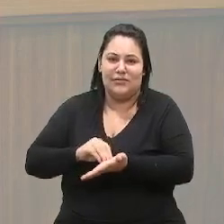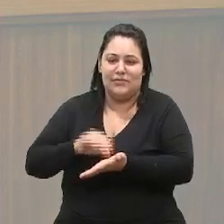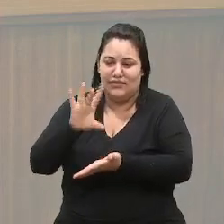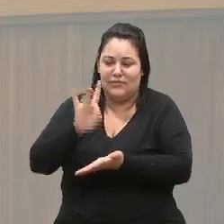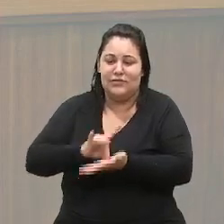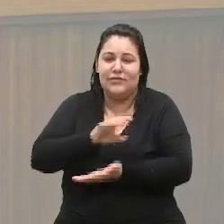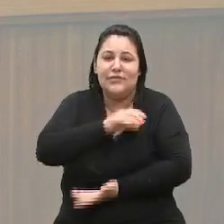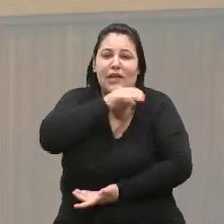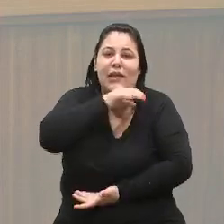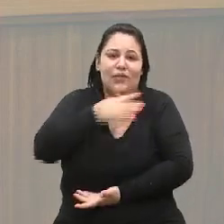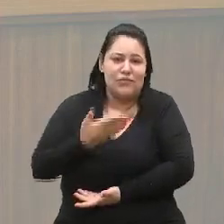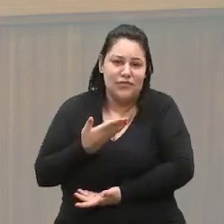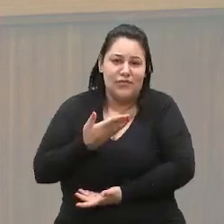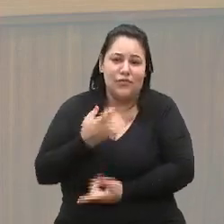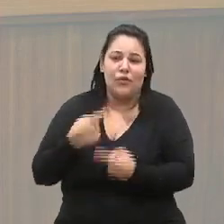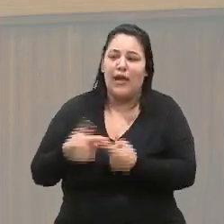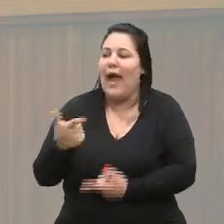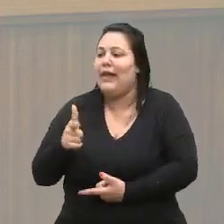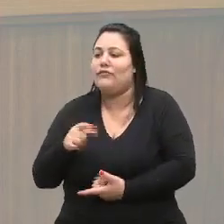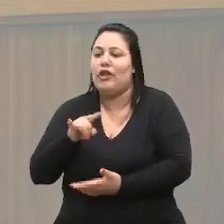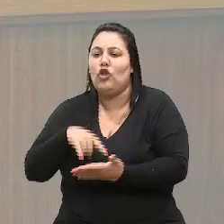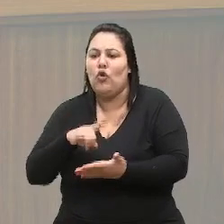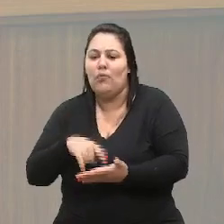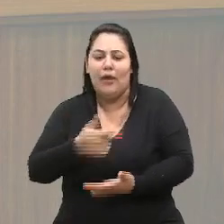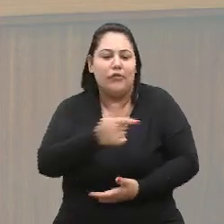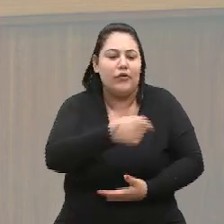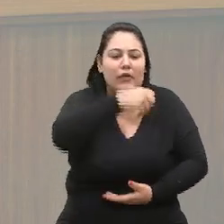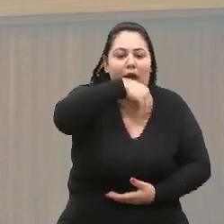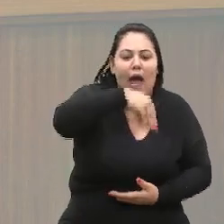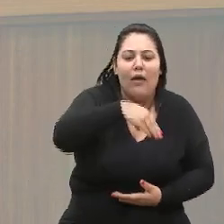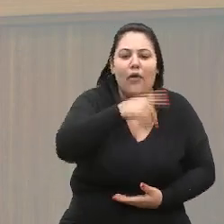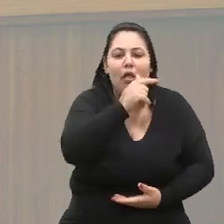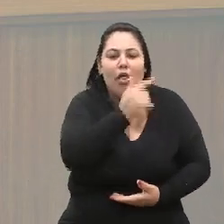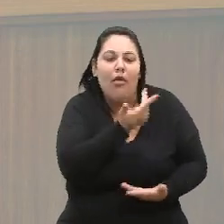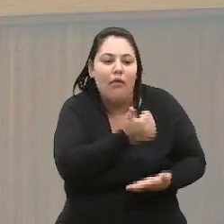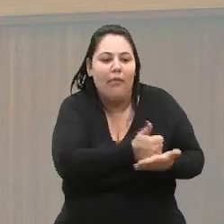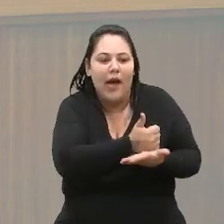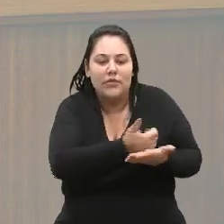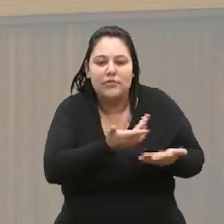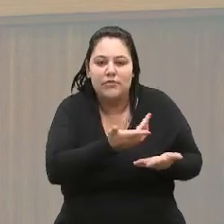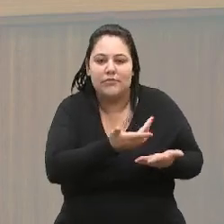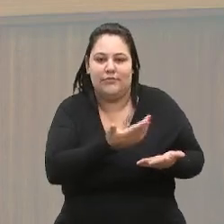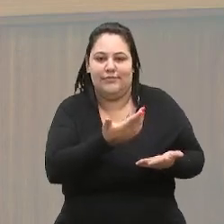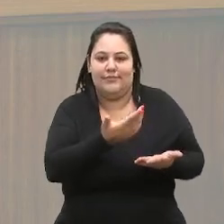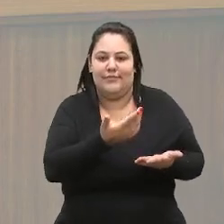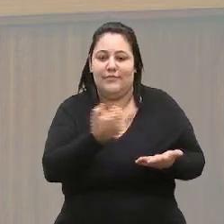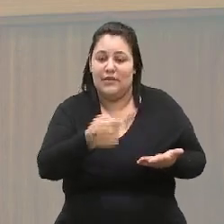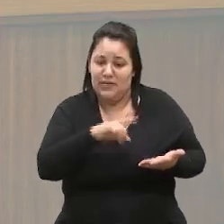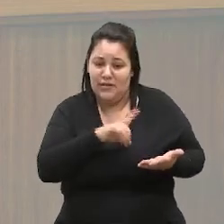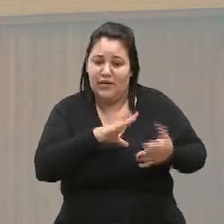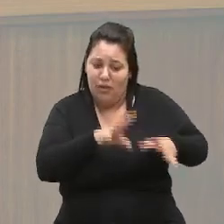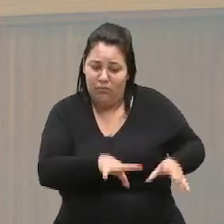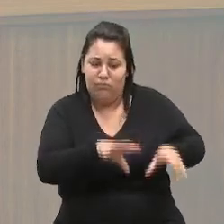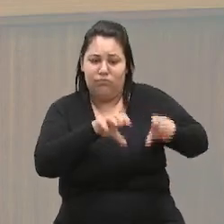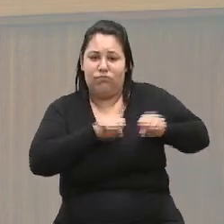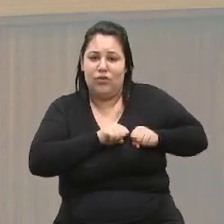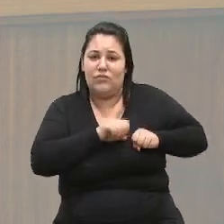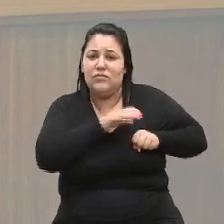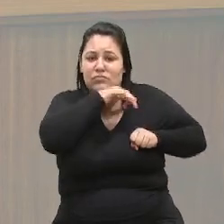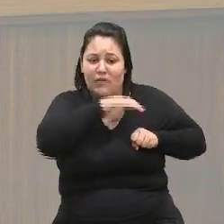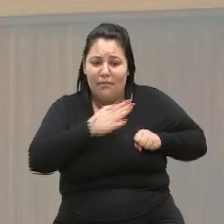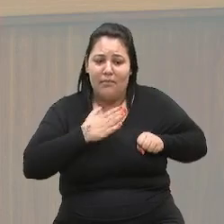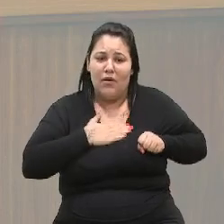regularização fundiária. Então, o entendimento de que as pessoas terem a posse da sua terra é também